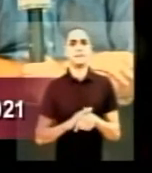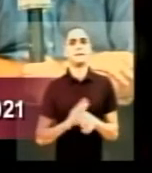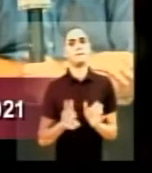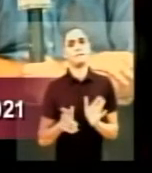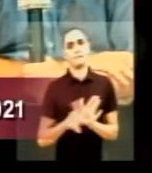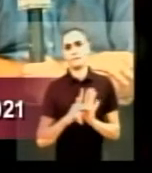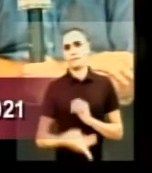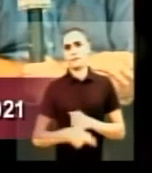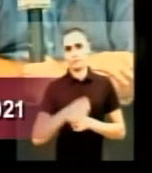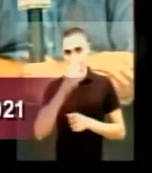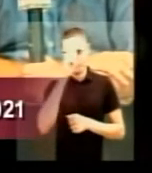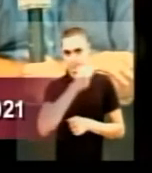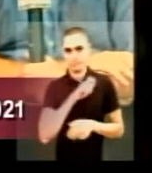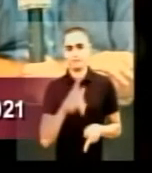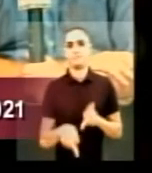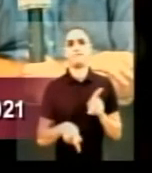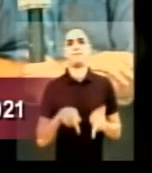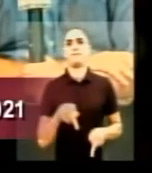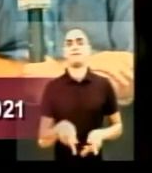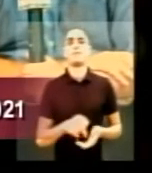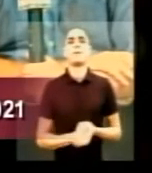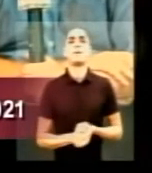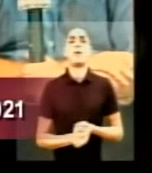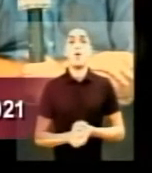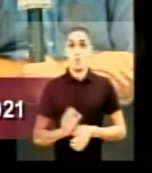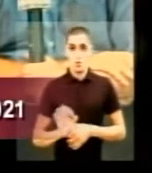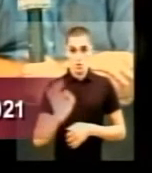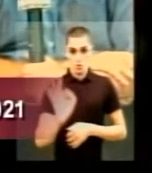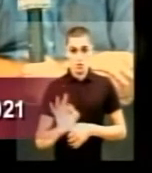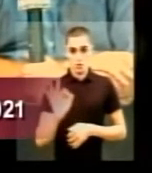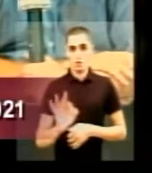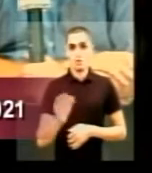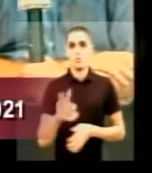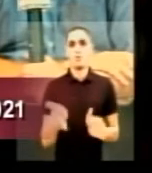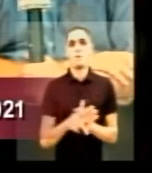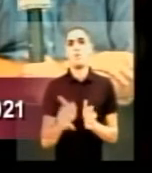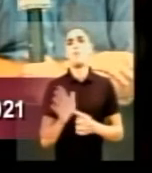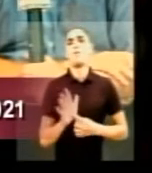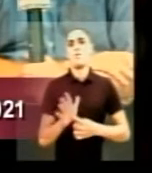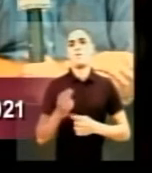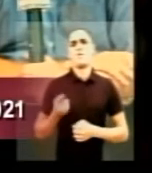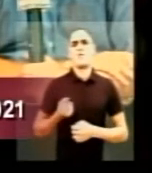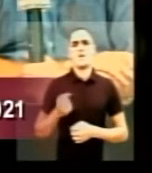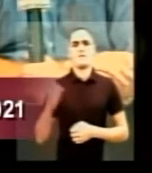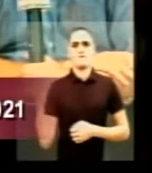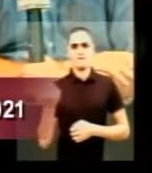nossa população. O coeficiente de incidência é de